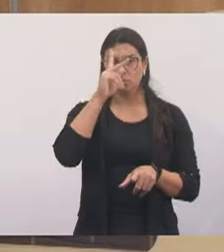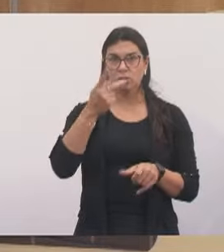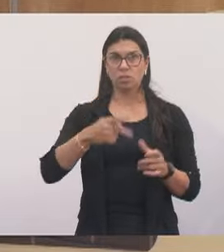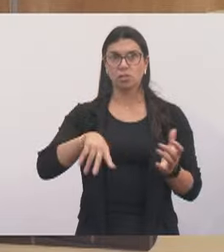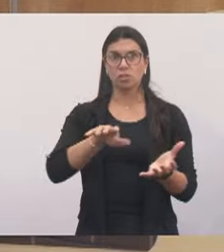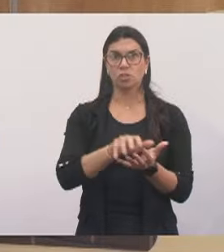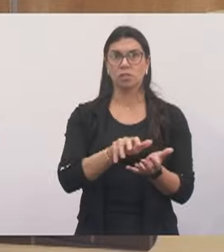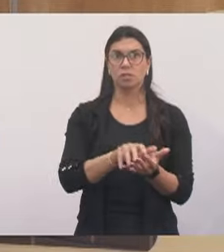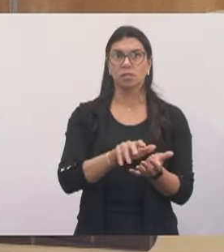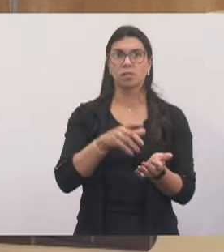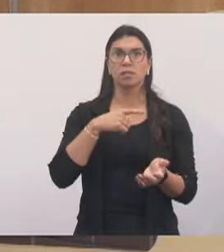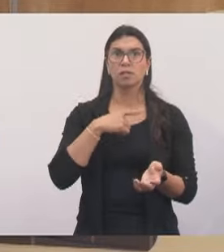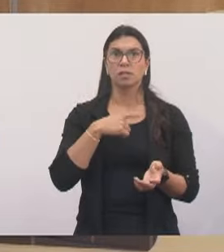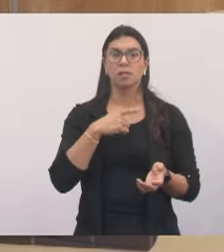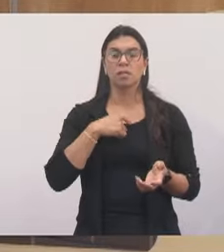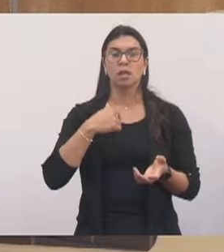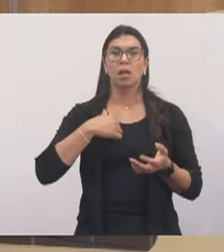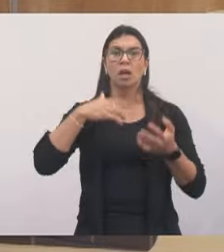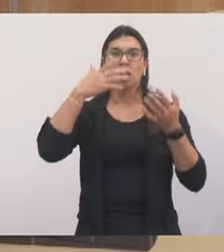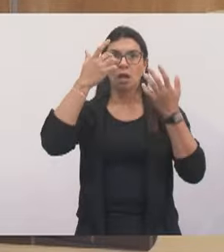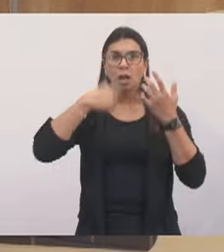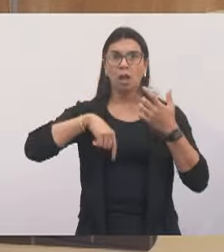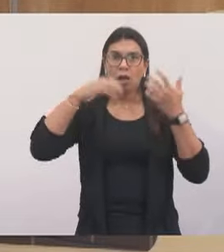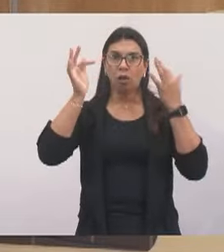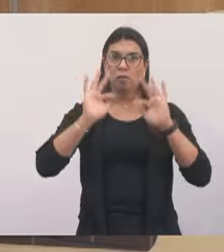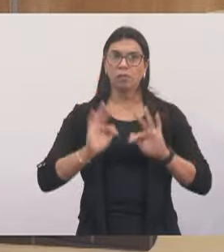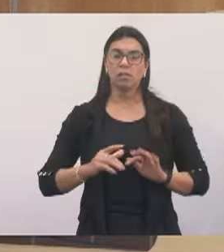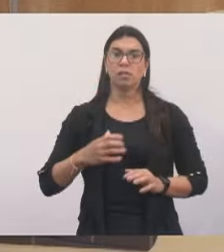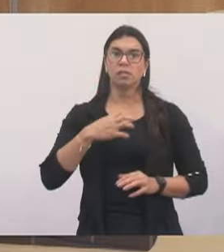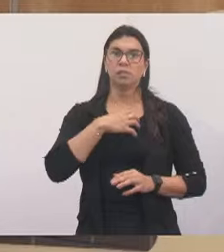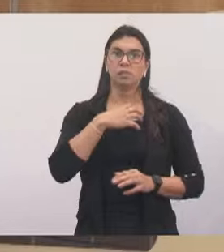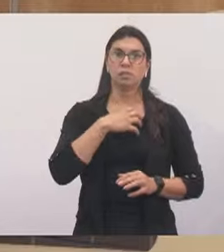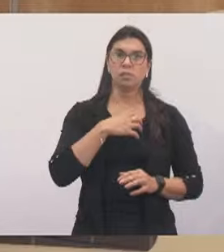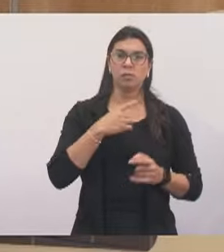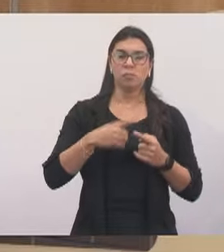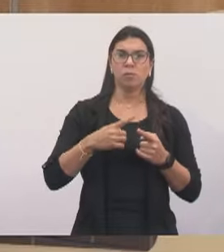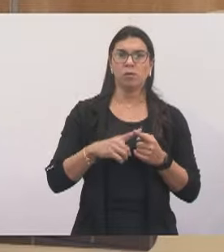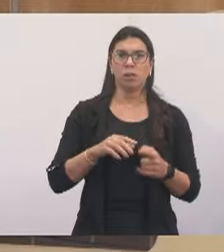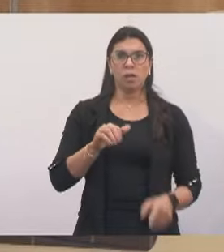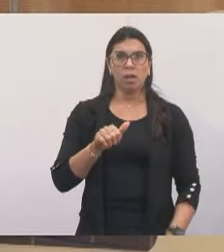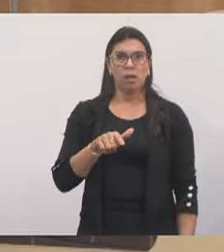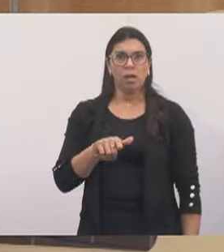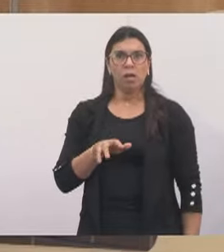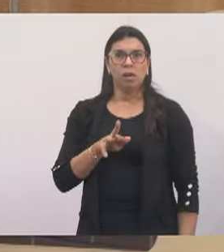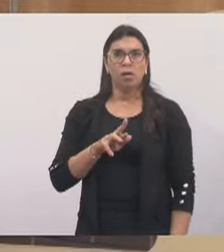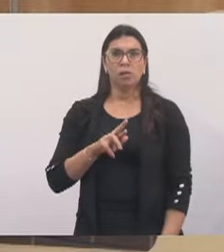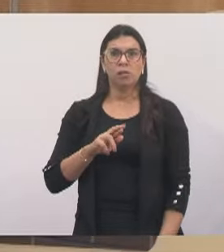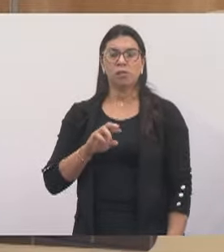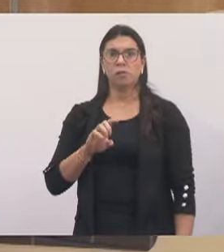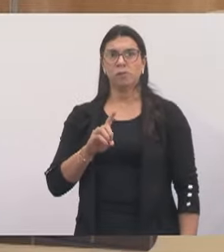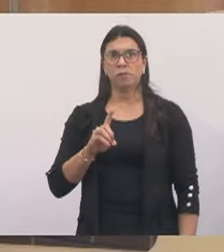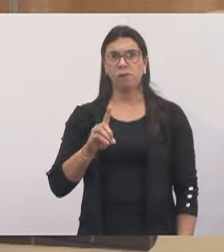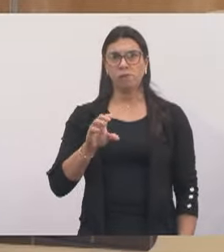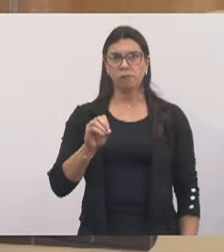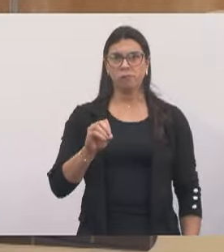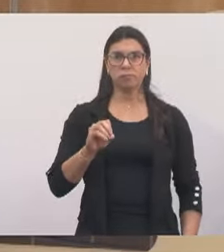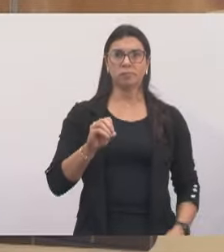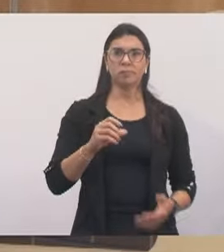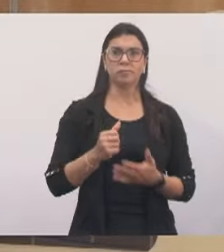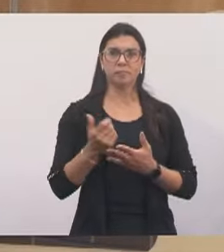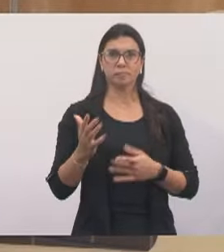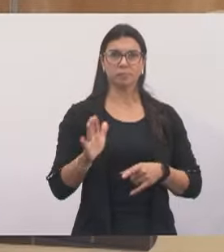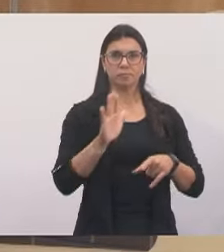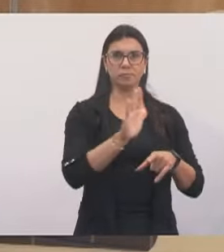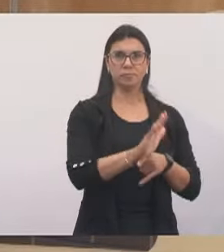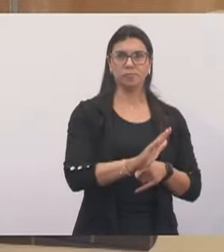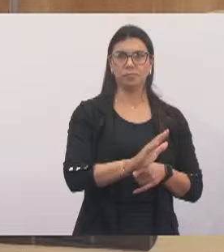tá. Fico bastante feliz que o Alfredo Schurig ajudou vocês também, assim como ajudou o Corinthians, que eu sou corintiano também, né? Então, ajudou a